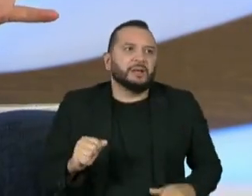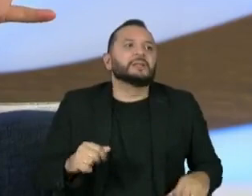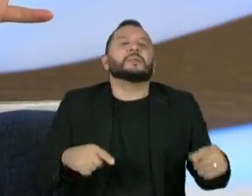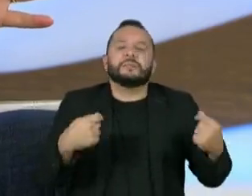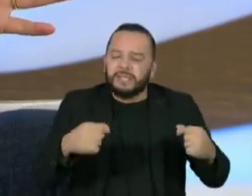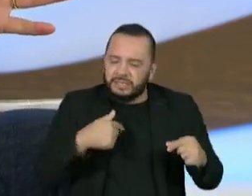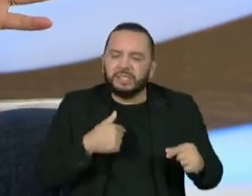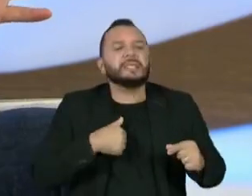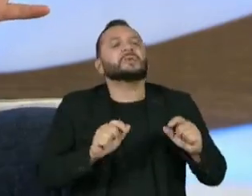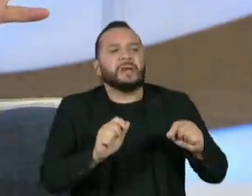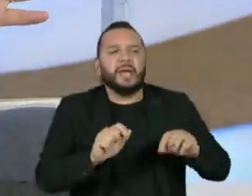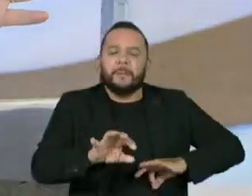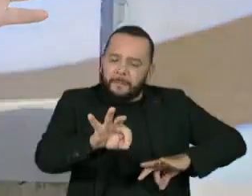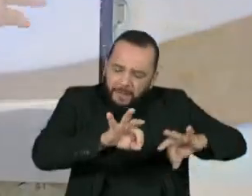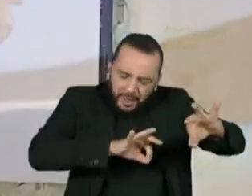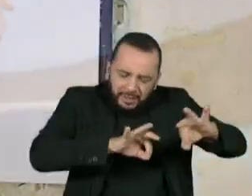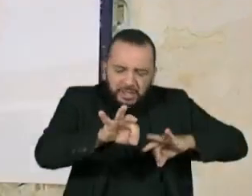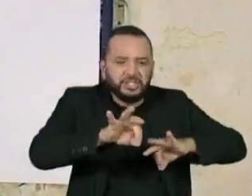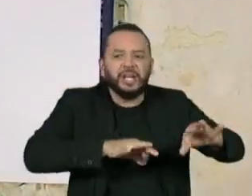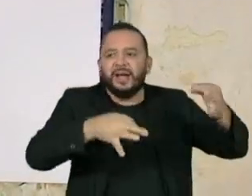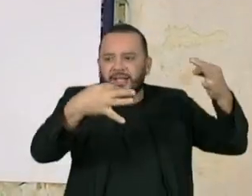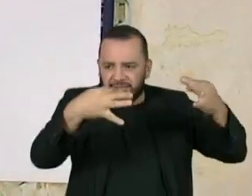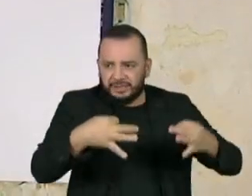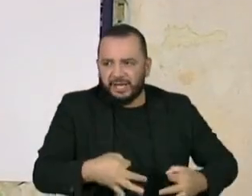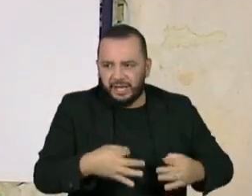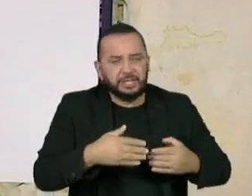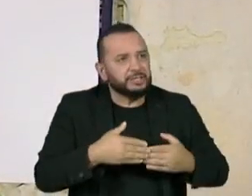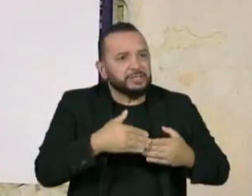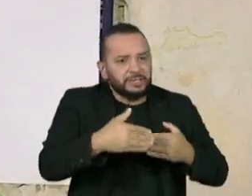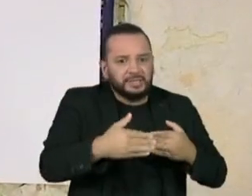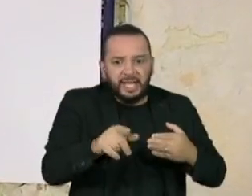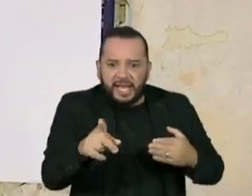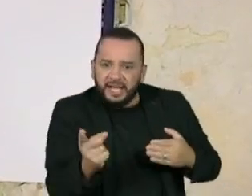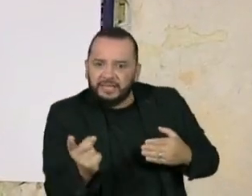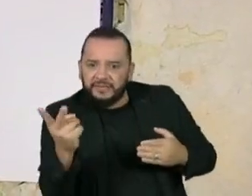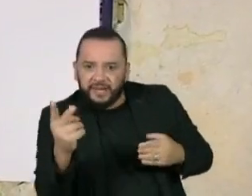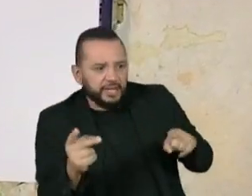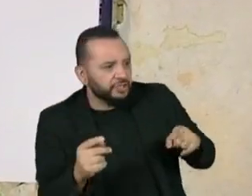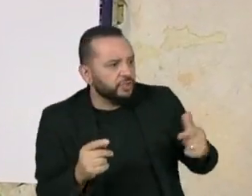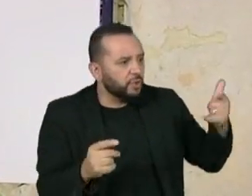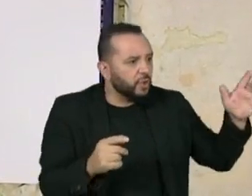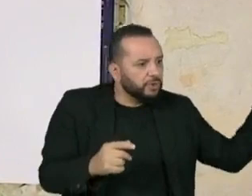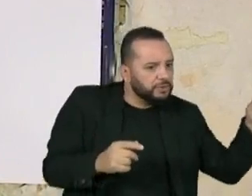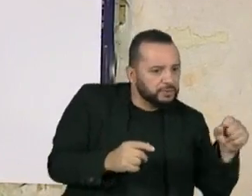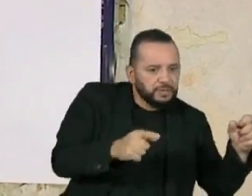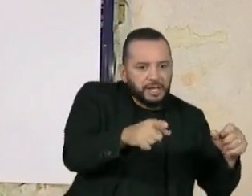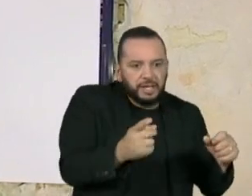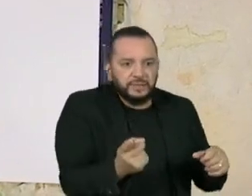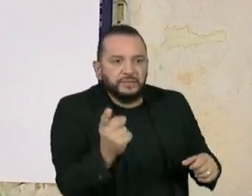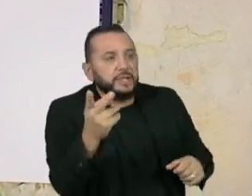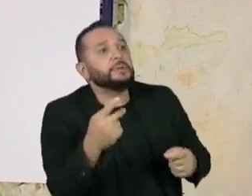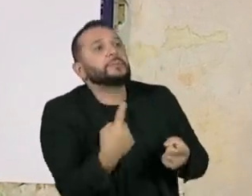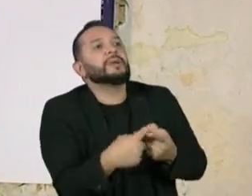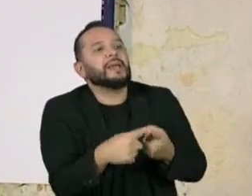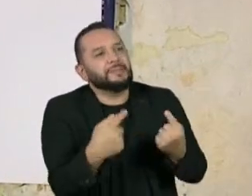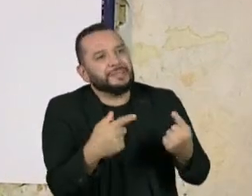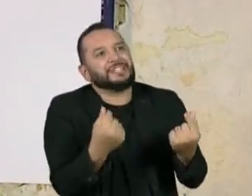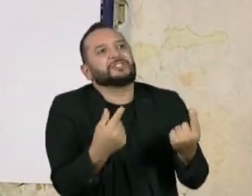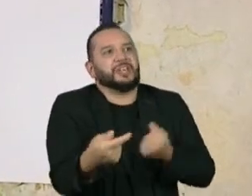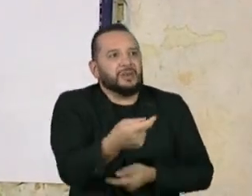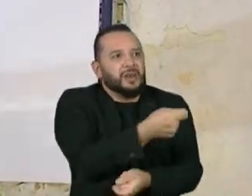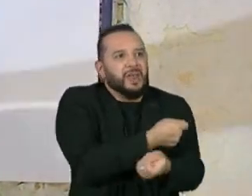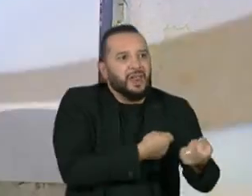se houver uma planificação, tu já sabes, vamos vender este ou aquele jogador, porque o clube tem que gerar receita. Os clubes hoje precisam